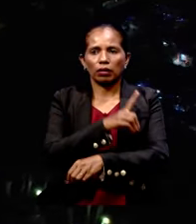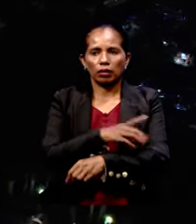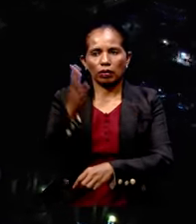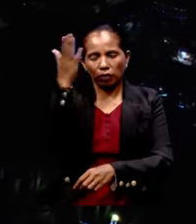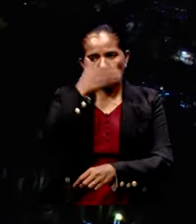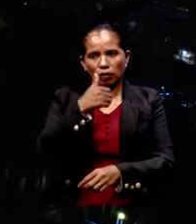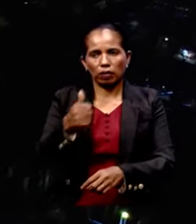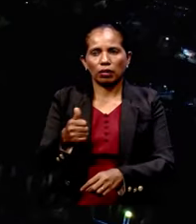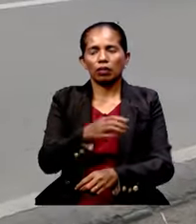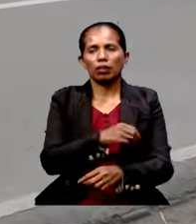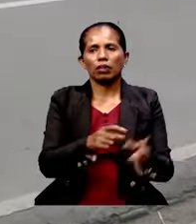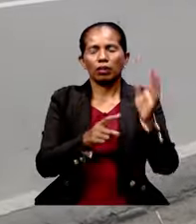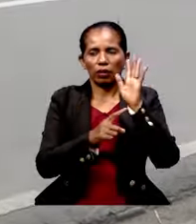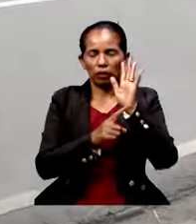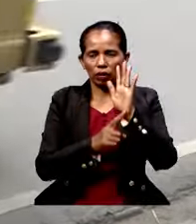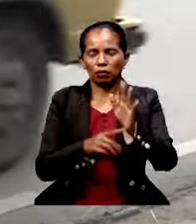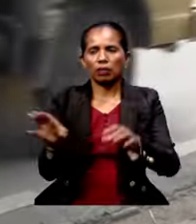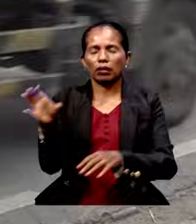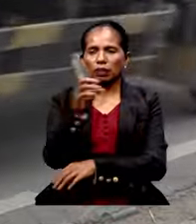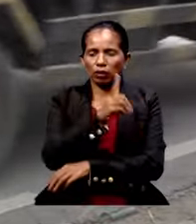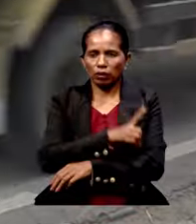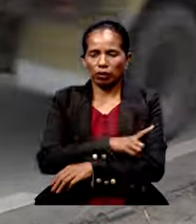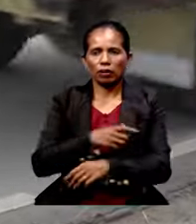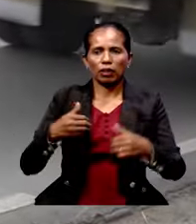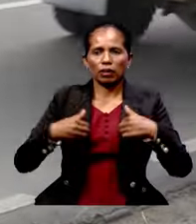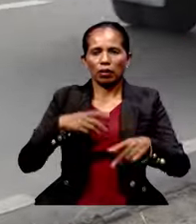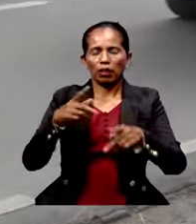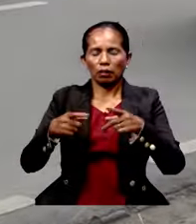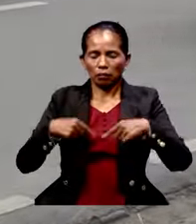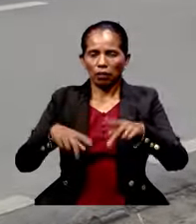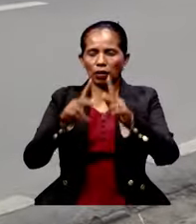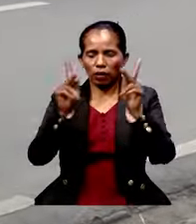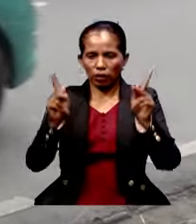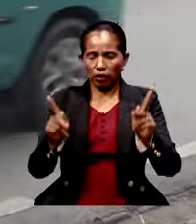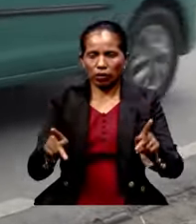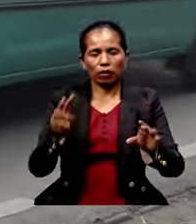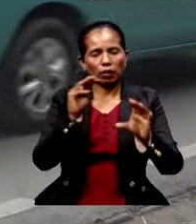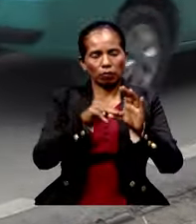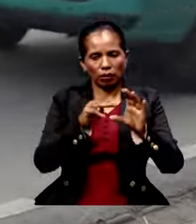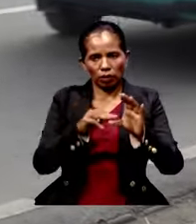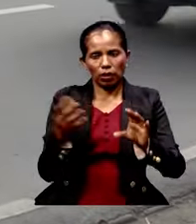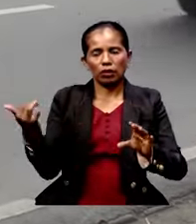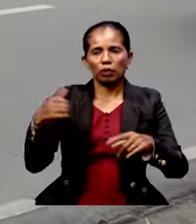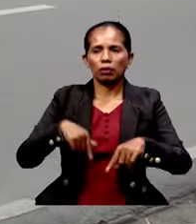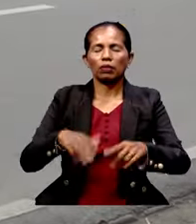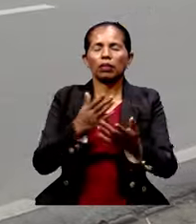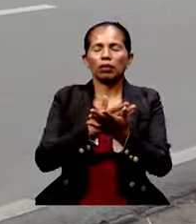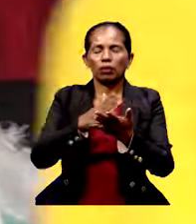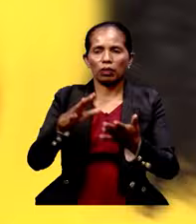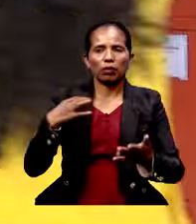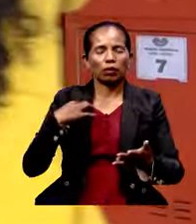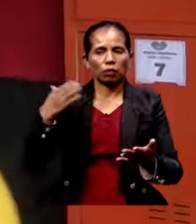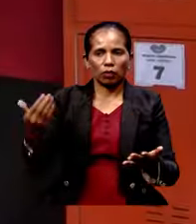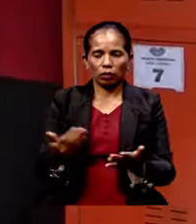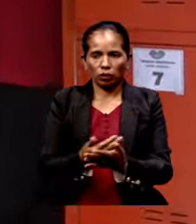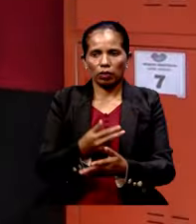antes lorong balu atu tama ba Natal, ia ema balun makbaloza sira, Mercado sira hodi sosa ropa fon,